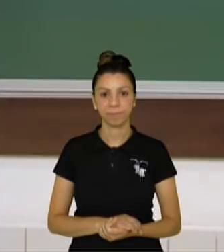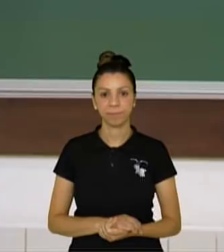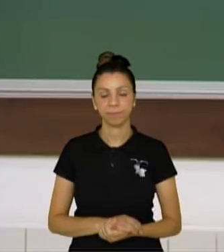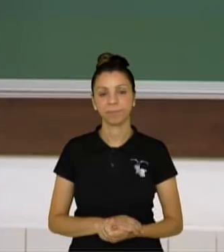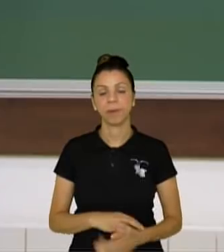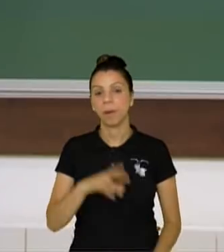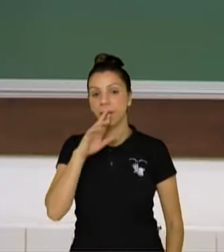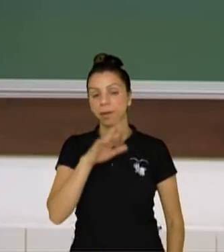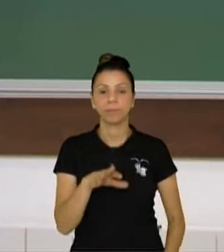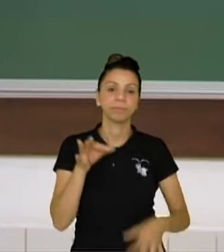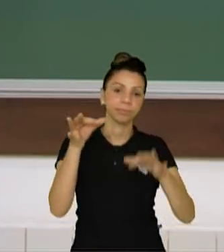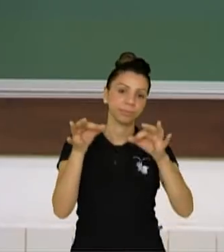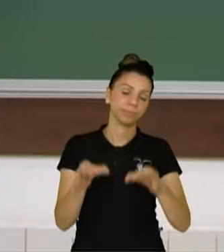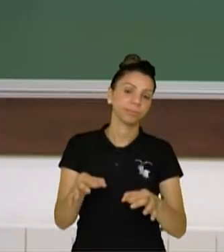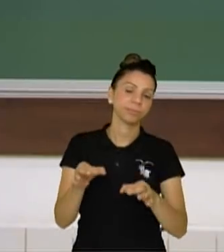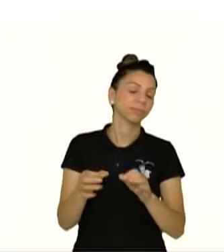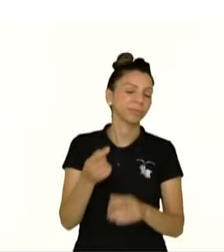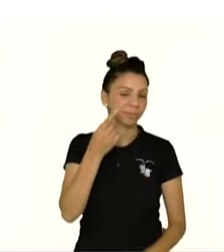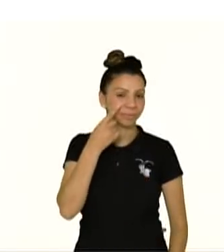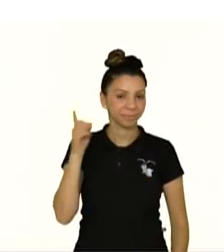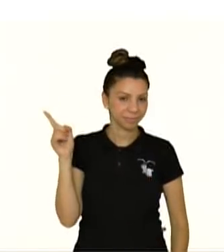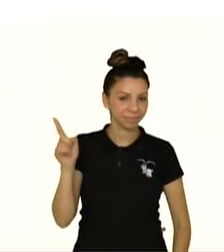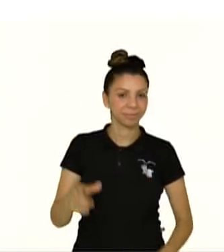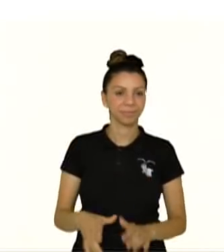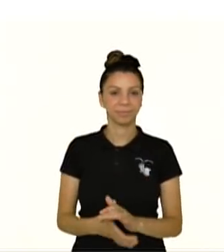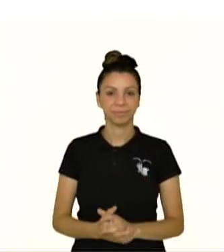E a resposta certa é, vamos ver,